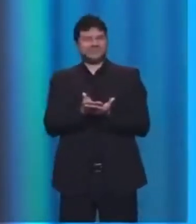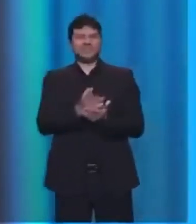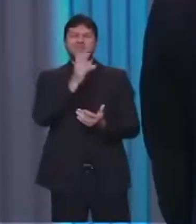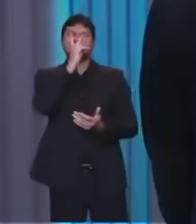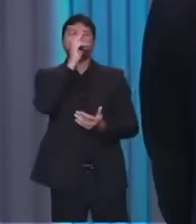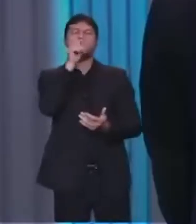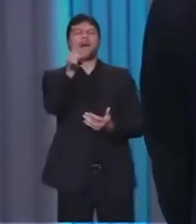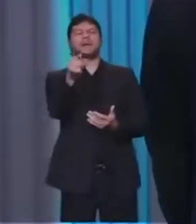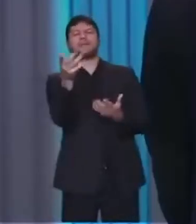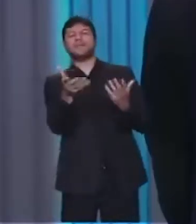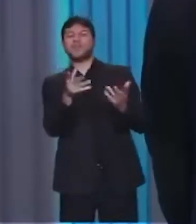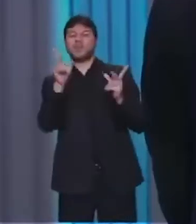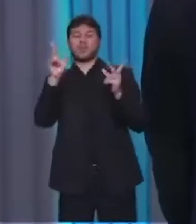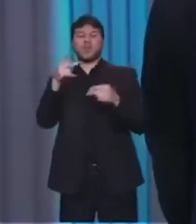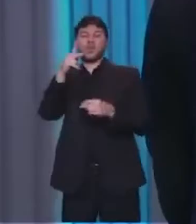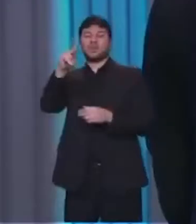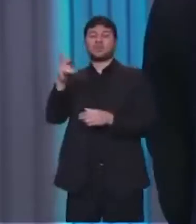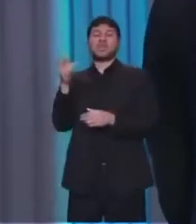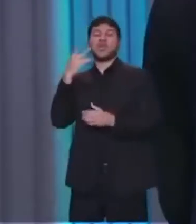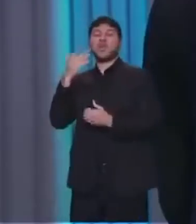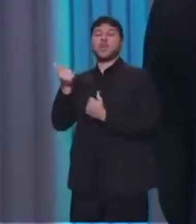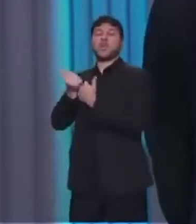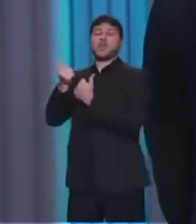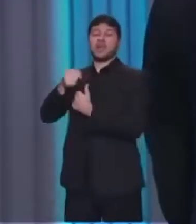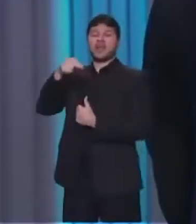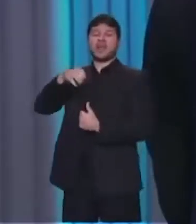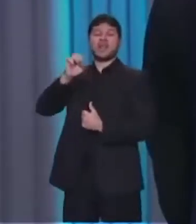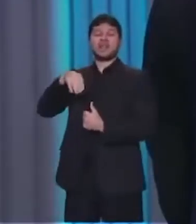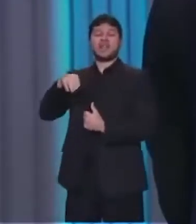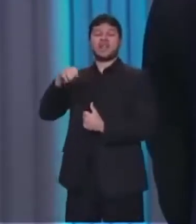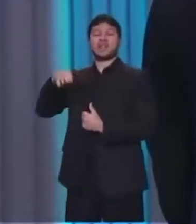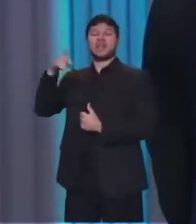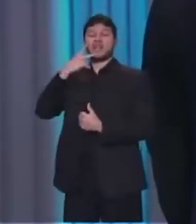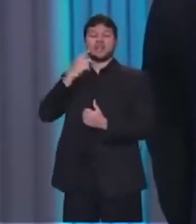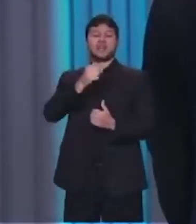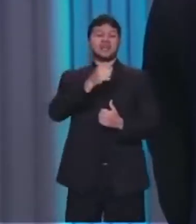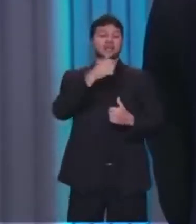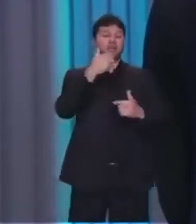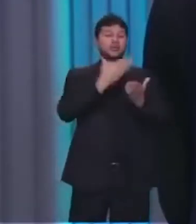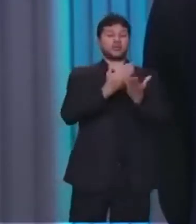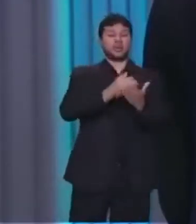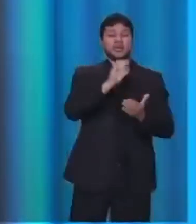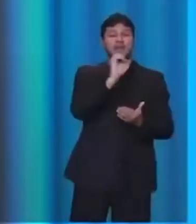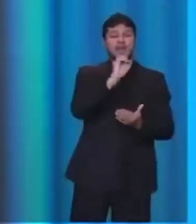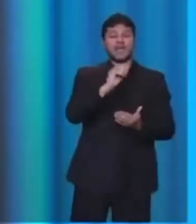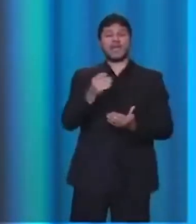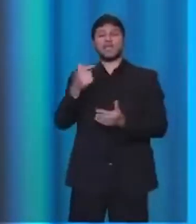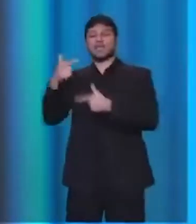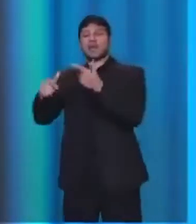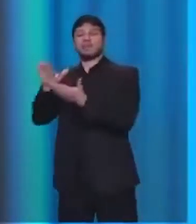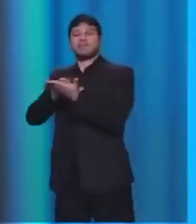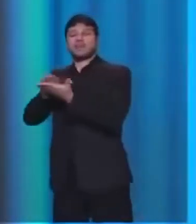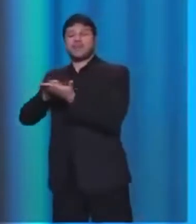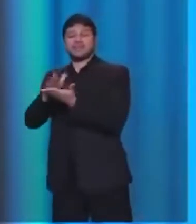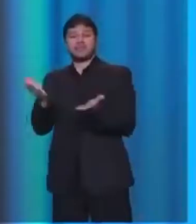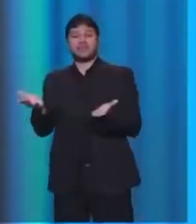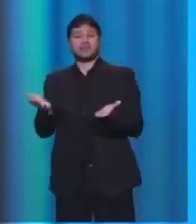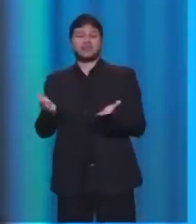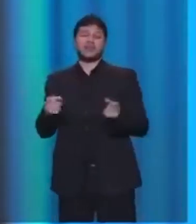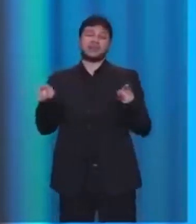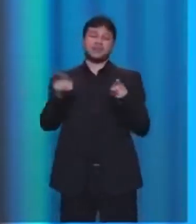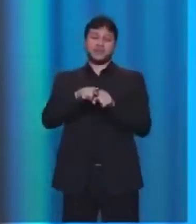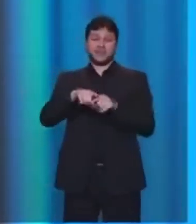mais o seu candidato, que é nem, nem estuda e nem trabalha, o senhor não estudou. E dizer mais... Não